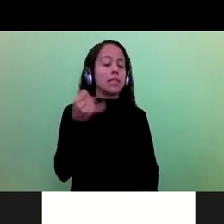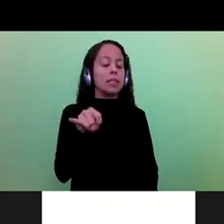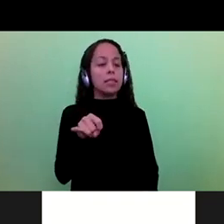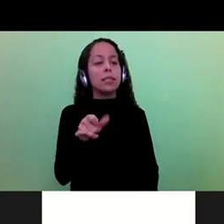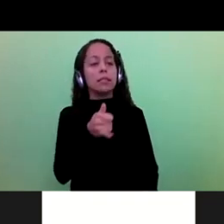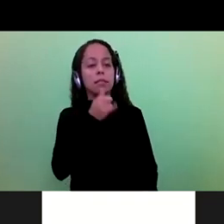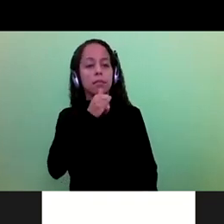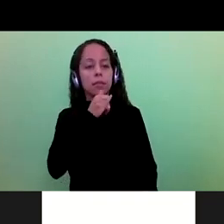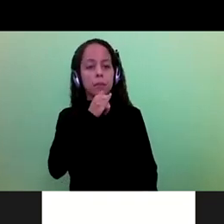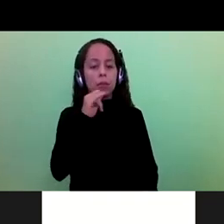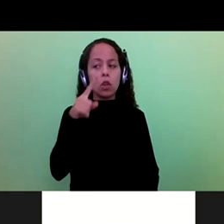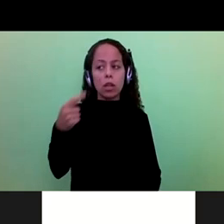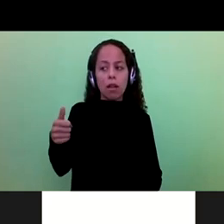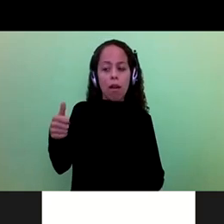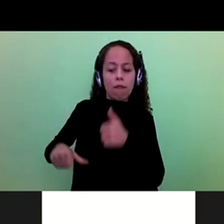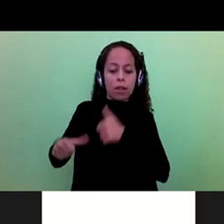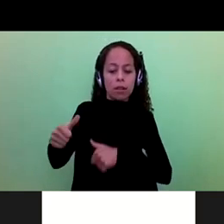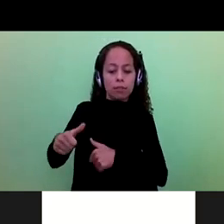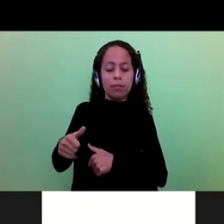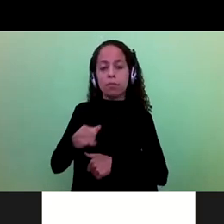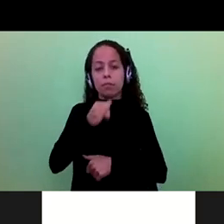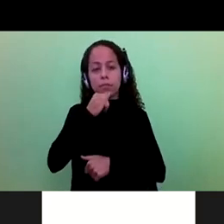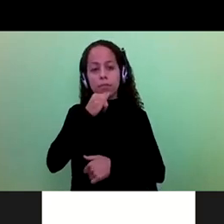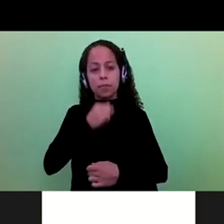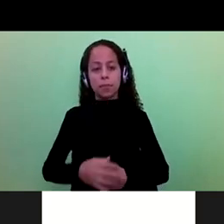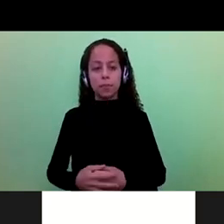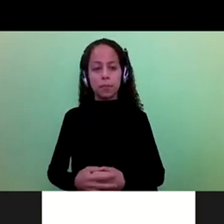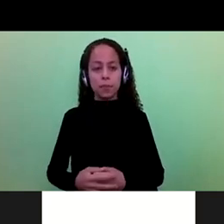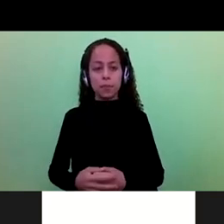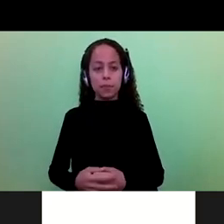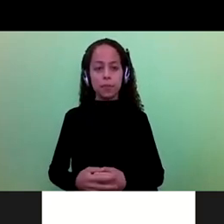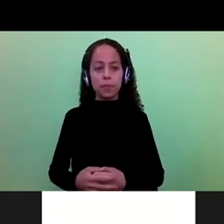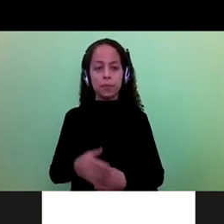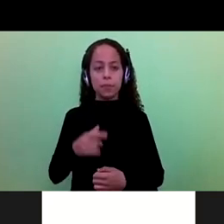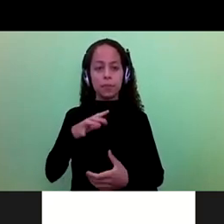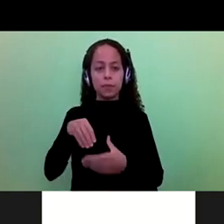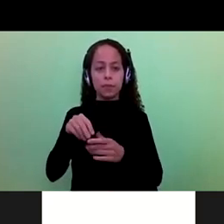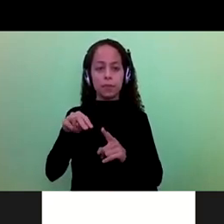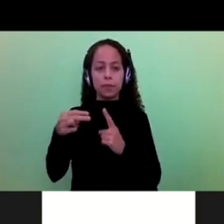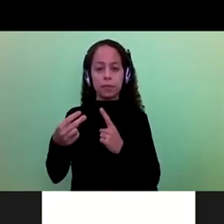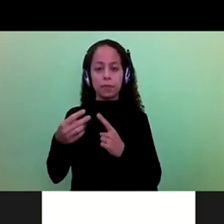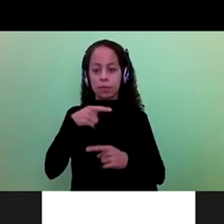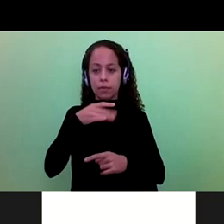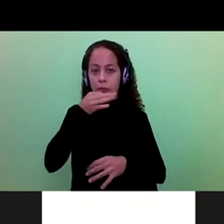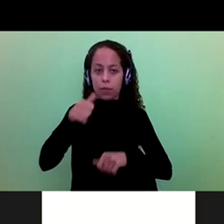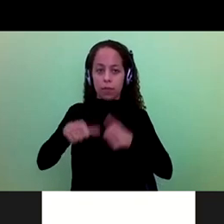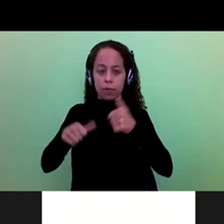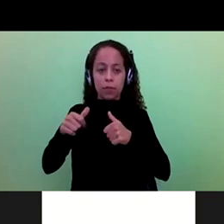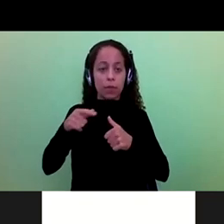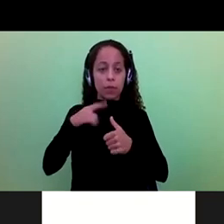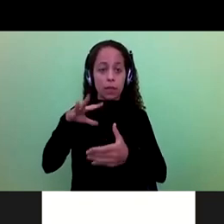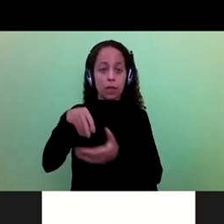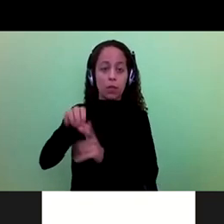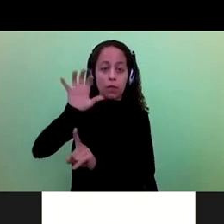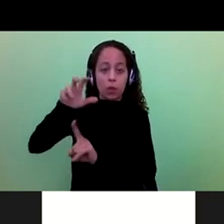seja de maneira crítica, por exemplo, né, nas tendências críticas, a reprodução cultural e